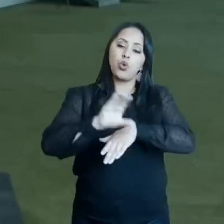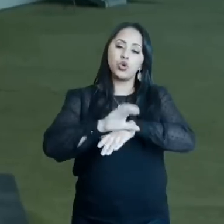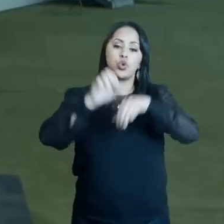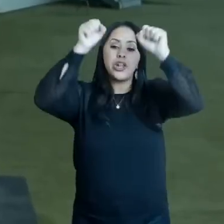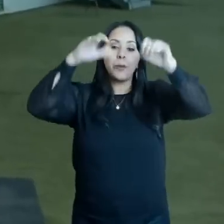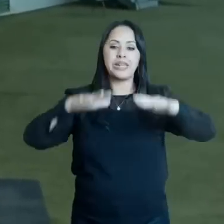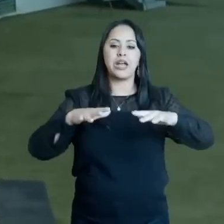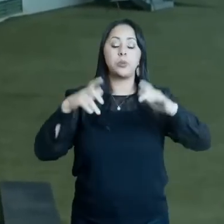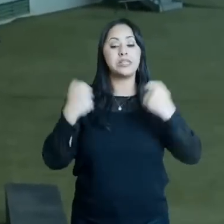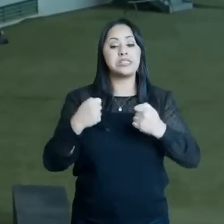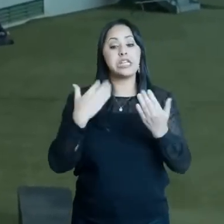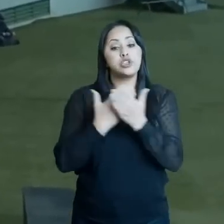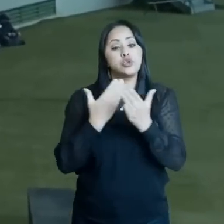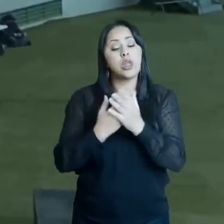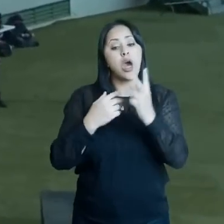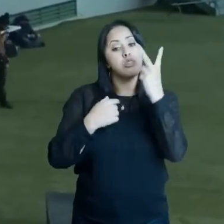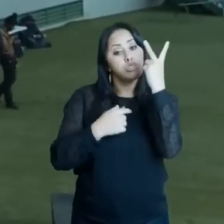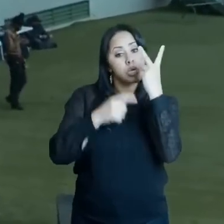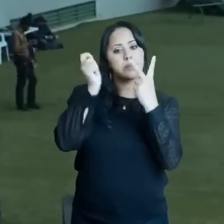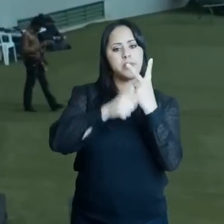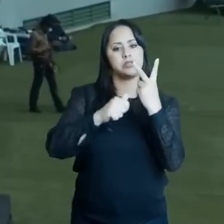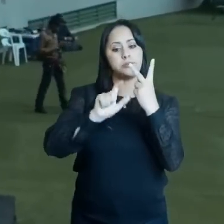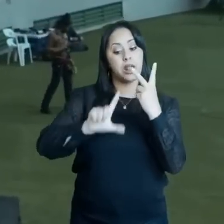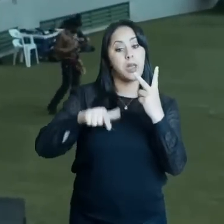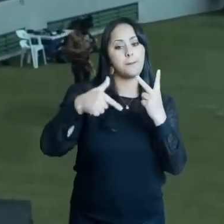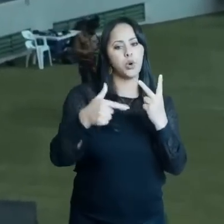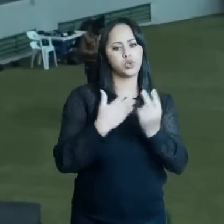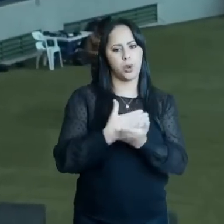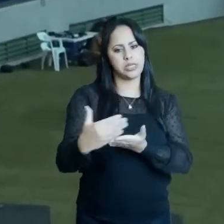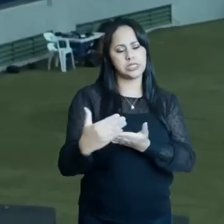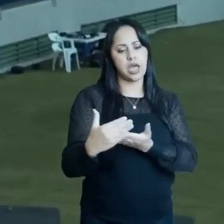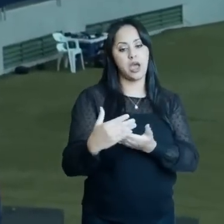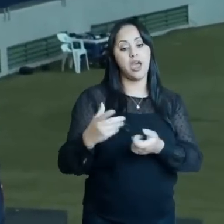praticamente, 2 meses, para depois começar a ganhar dinheiro,